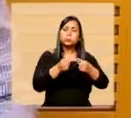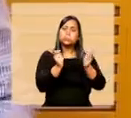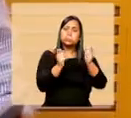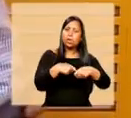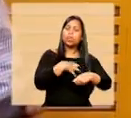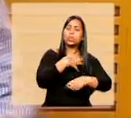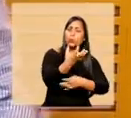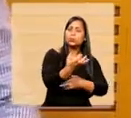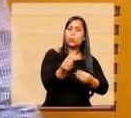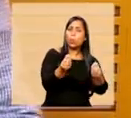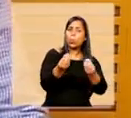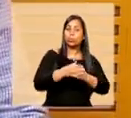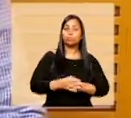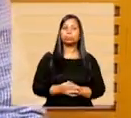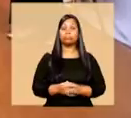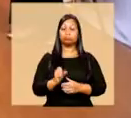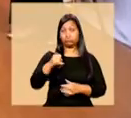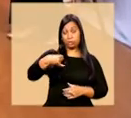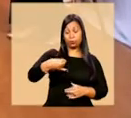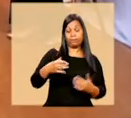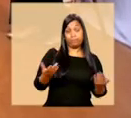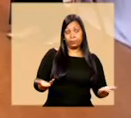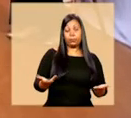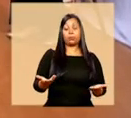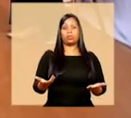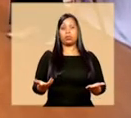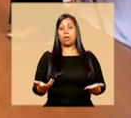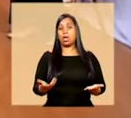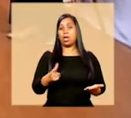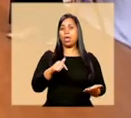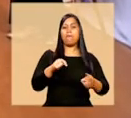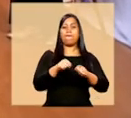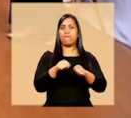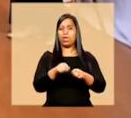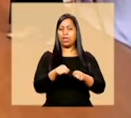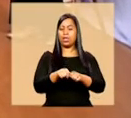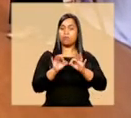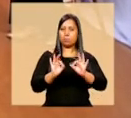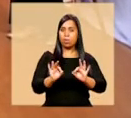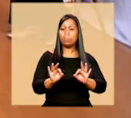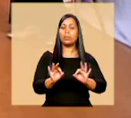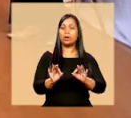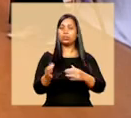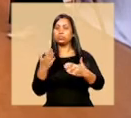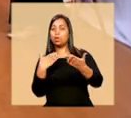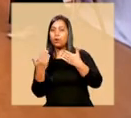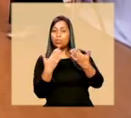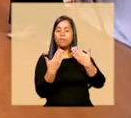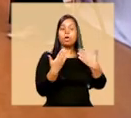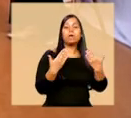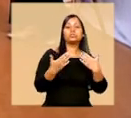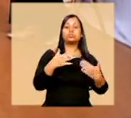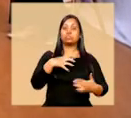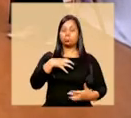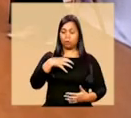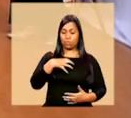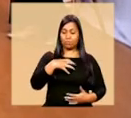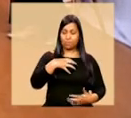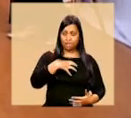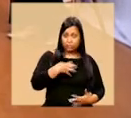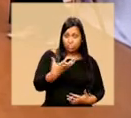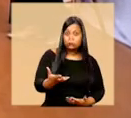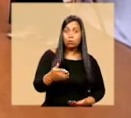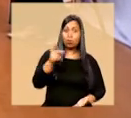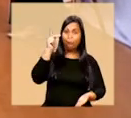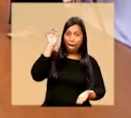a possibilidade da doação? Sim, isso só é feito realmente a conversa sobre doação após